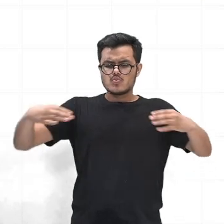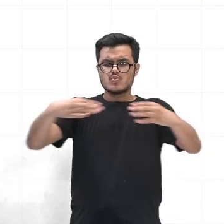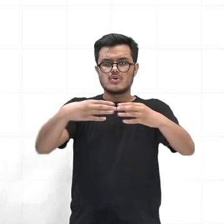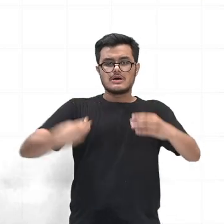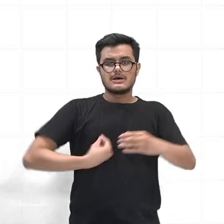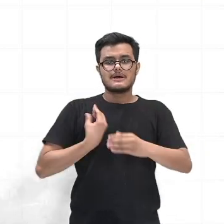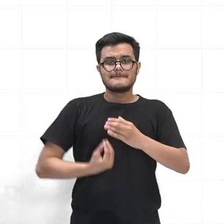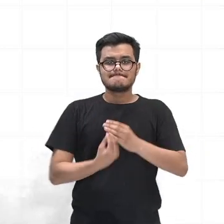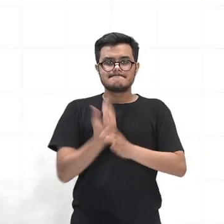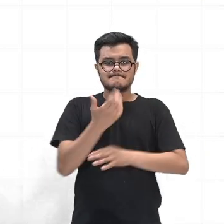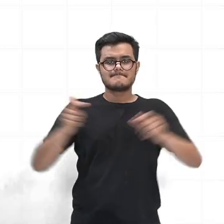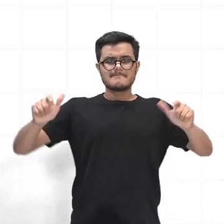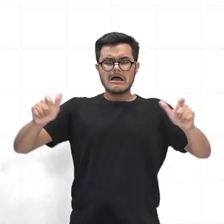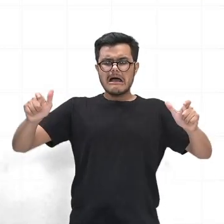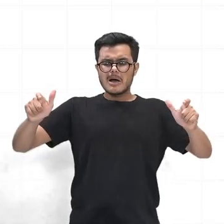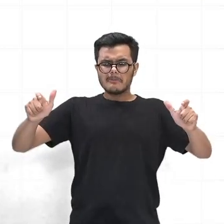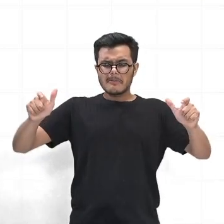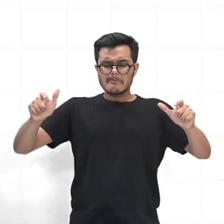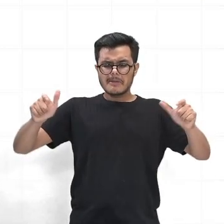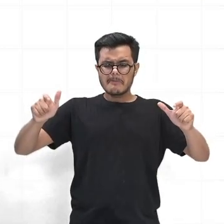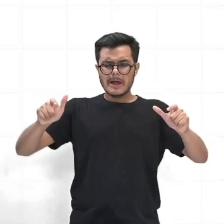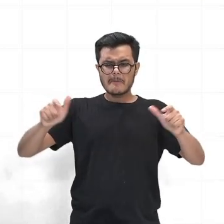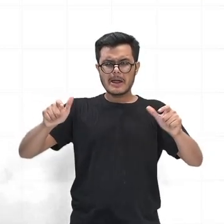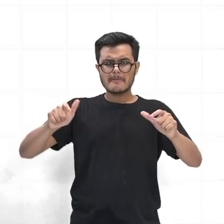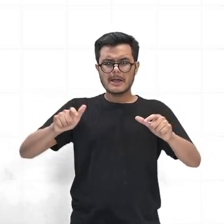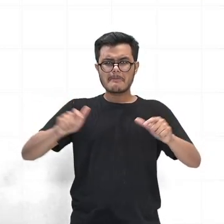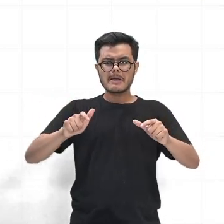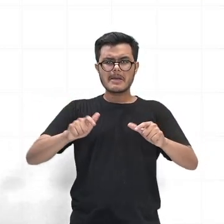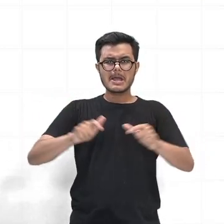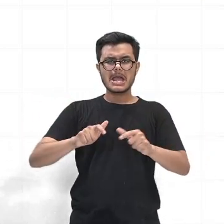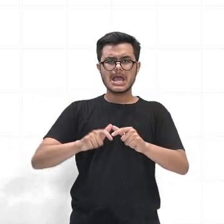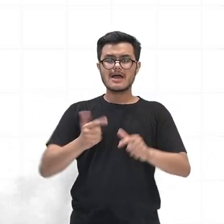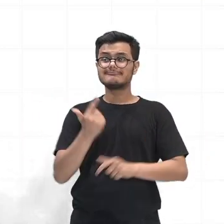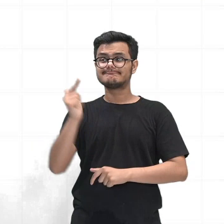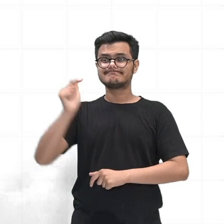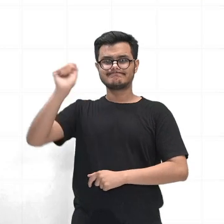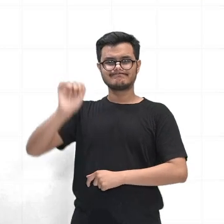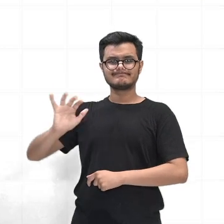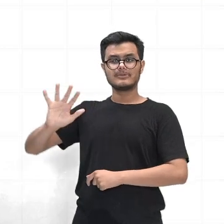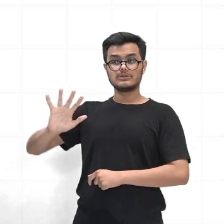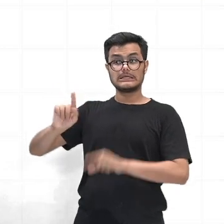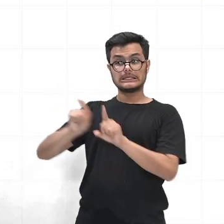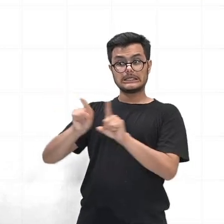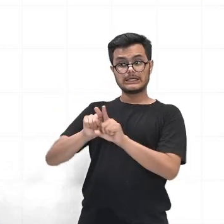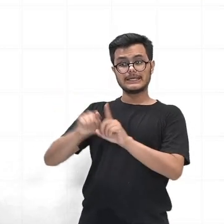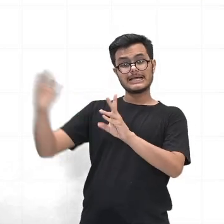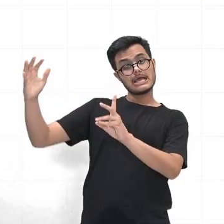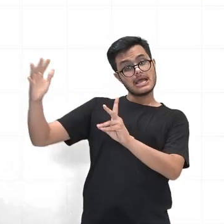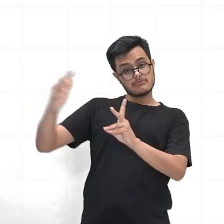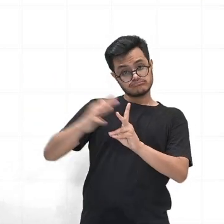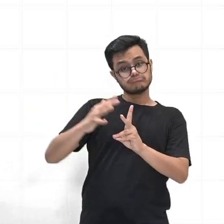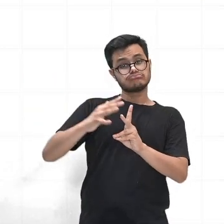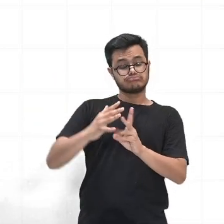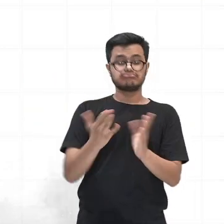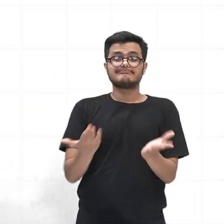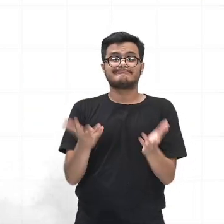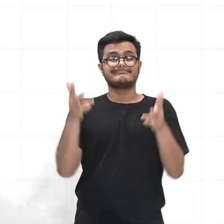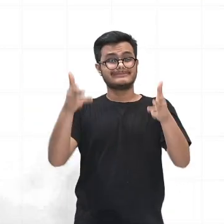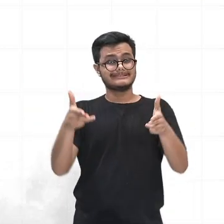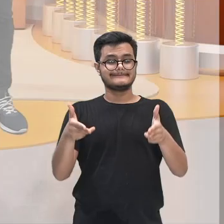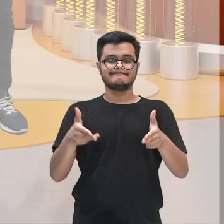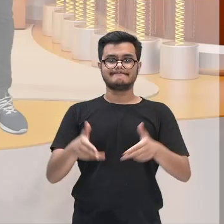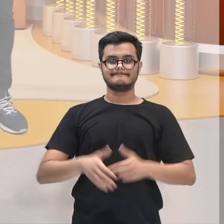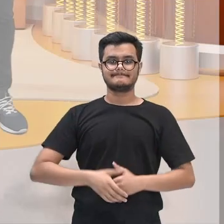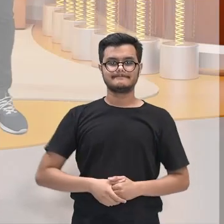foram gradualmente absorvidos por outras sociedades indígenas ou pelos colonizadores